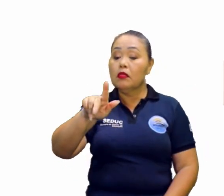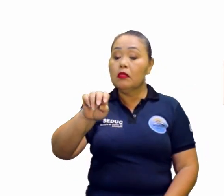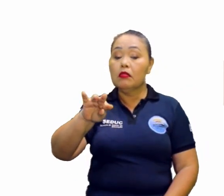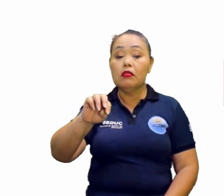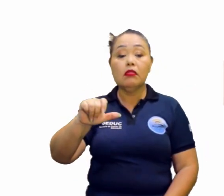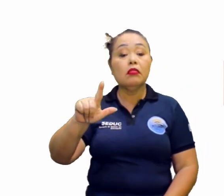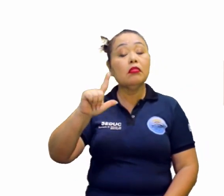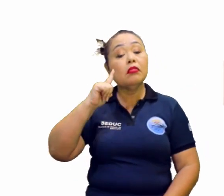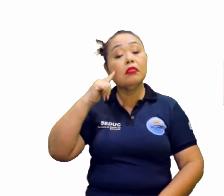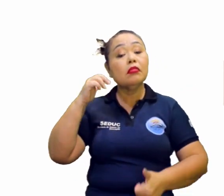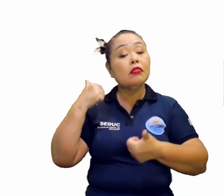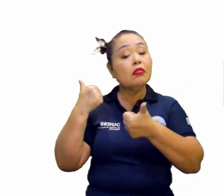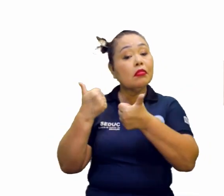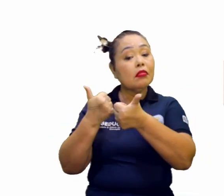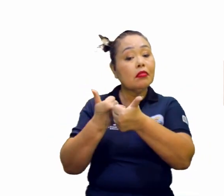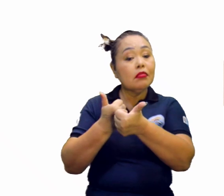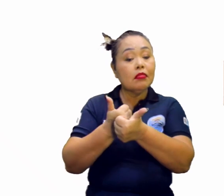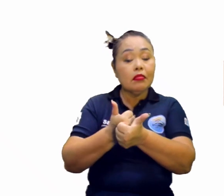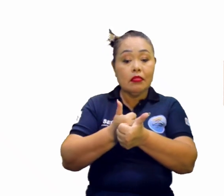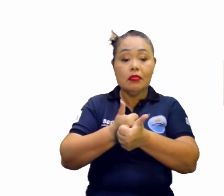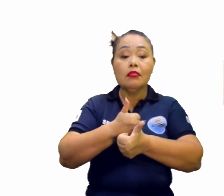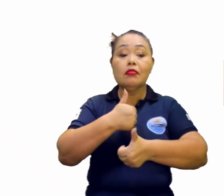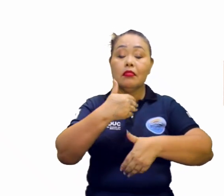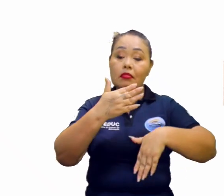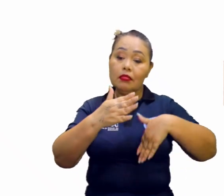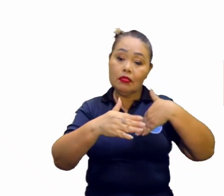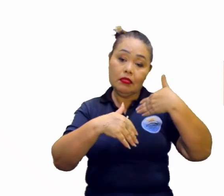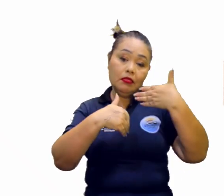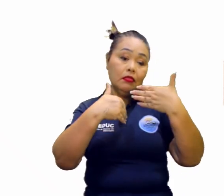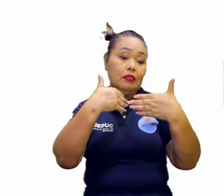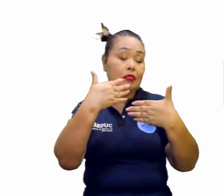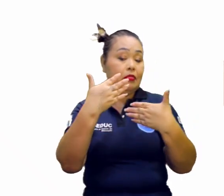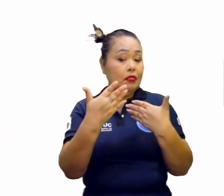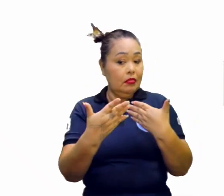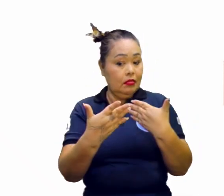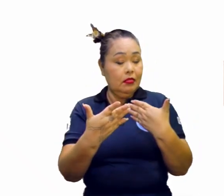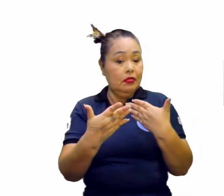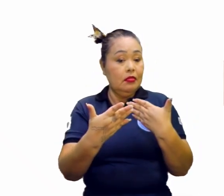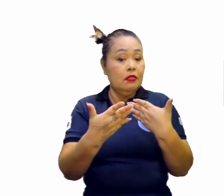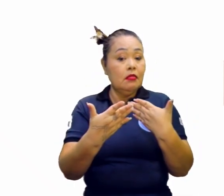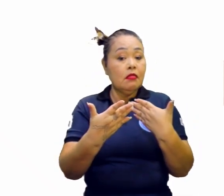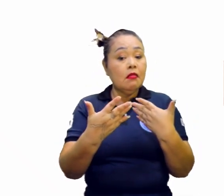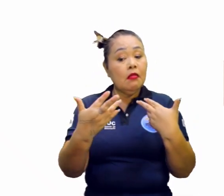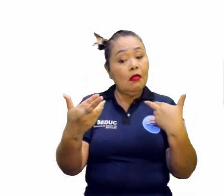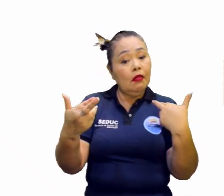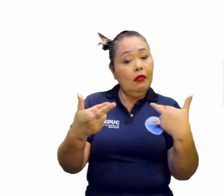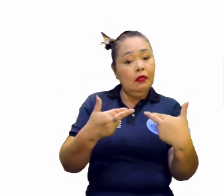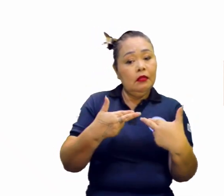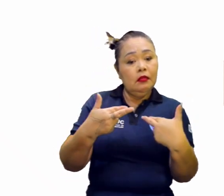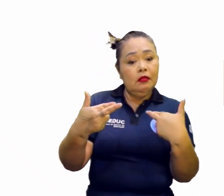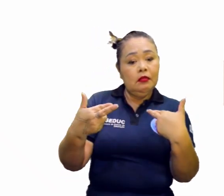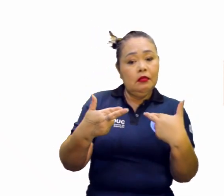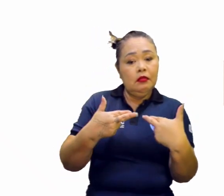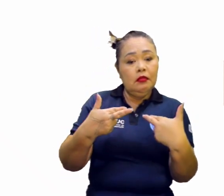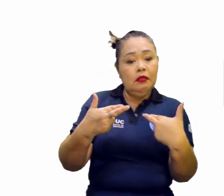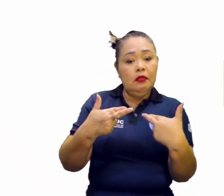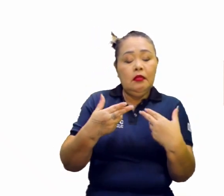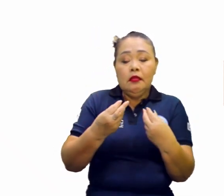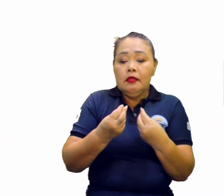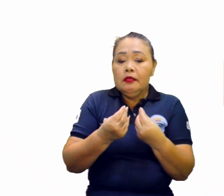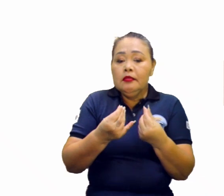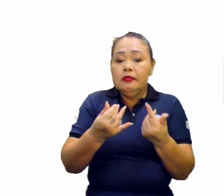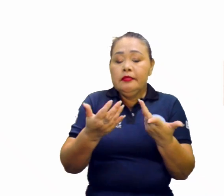acompanhando a fase do seu desenvolvimento e em relação à qualidade desse